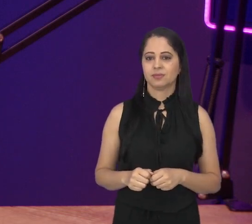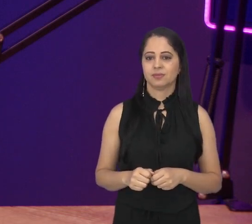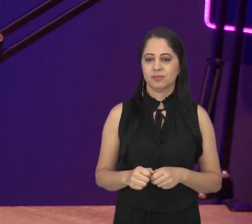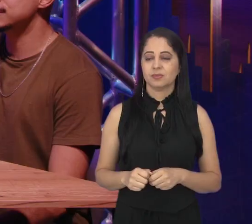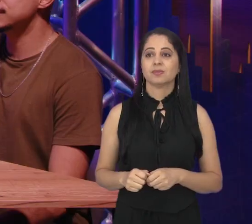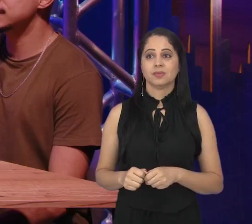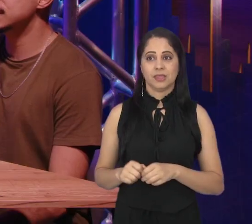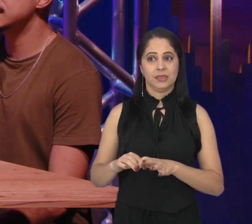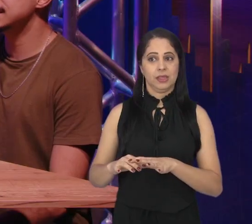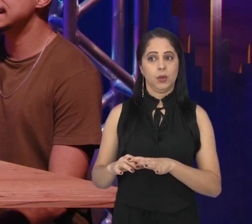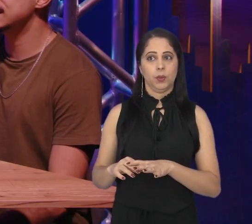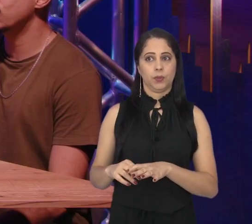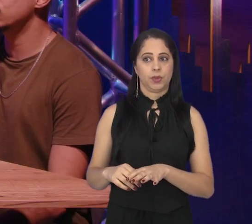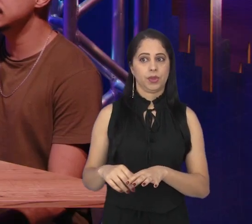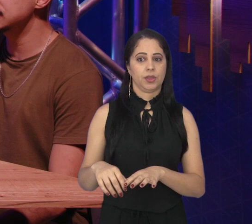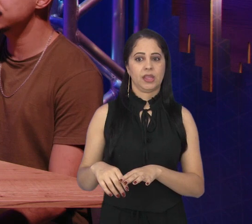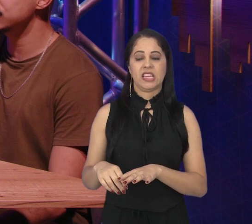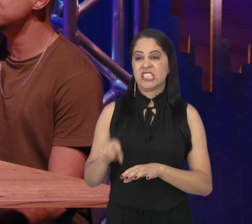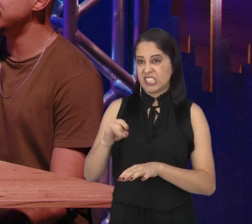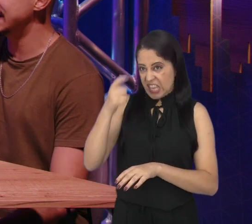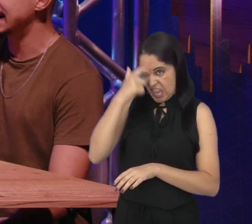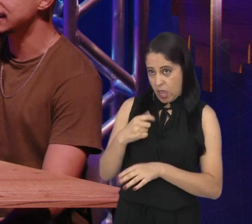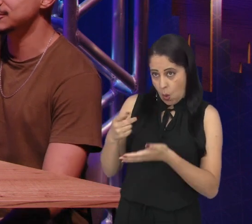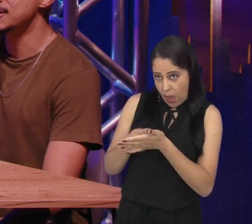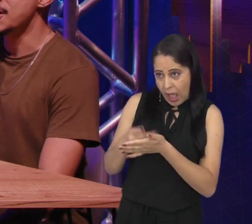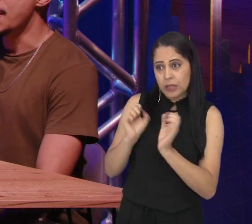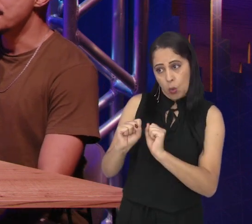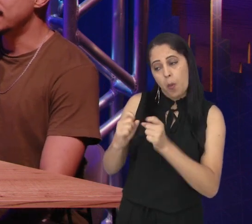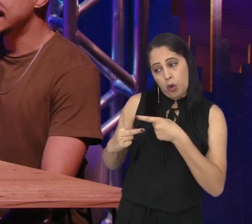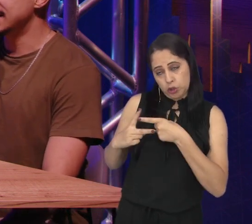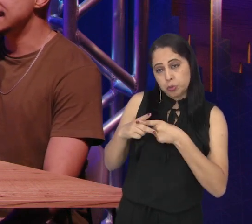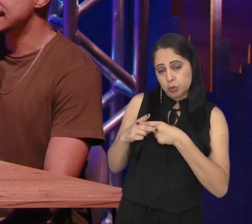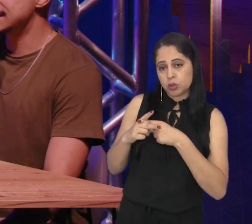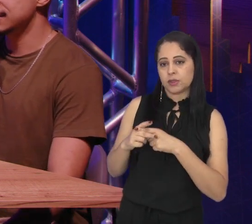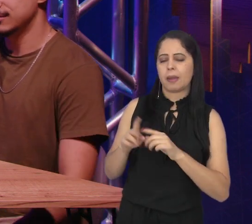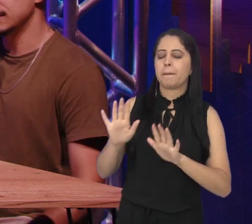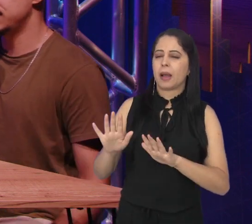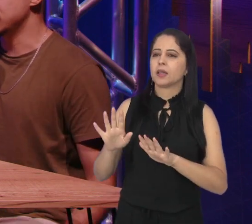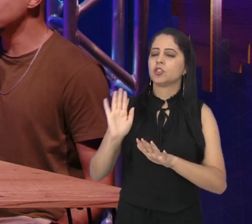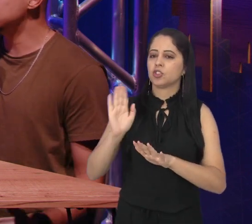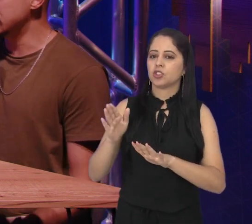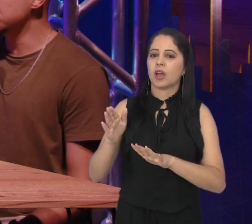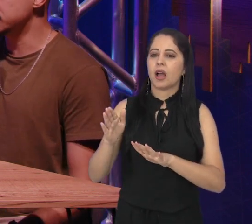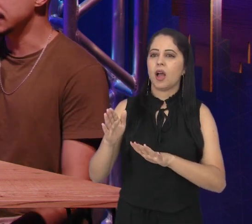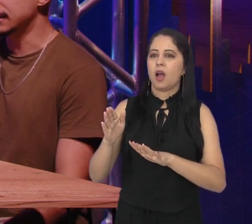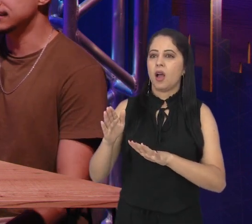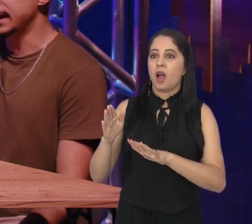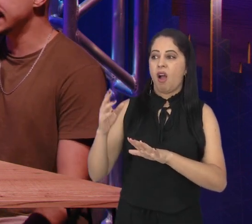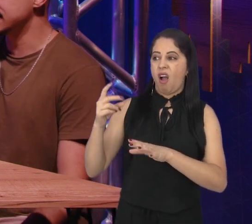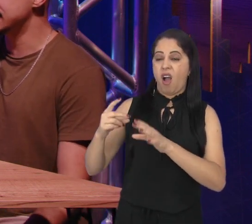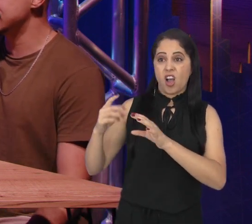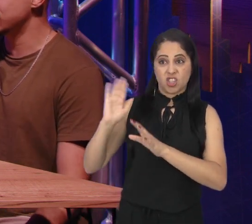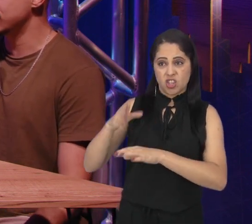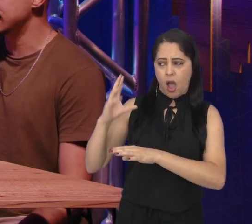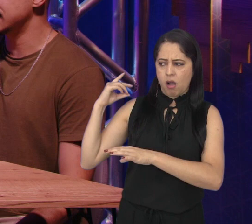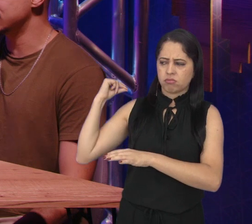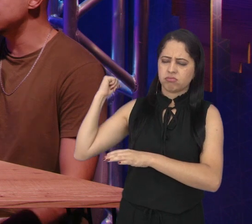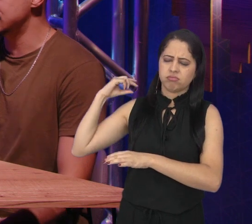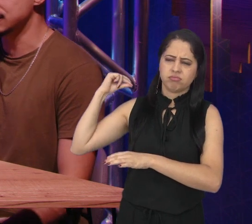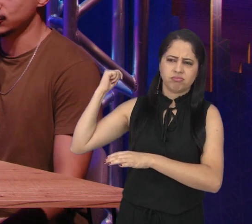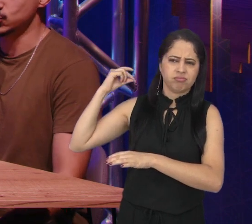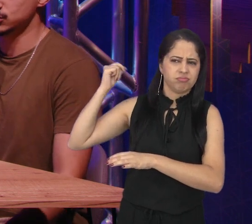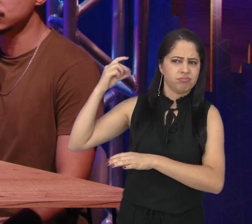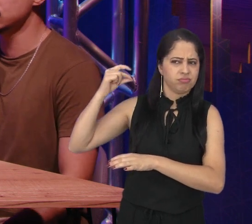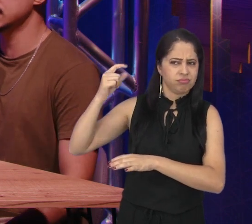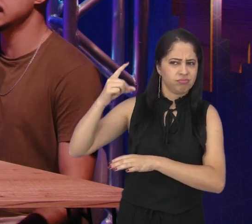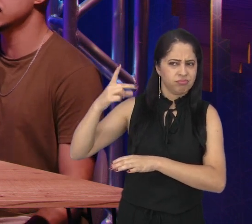E Vicky, me corrija se eu estiver errado, mas faz um tempo, né, décadas que a Coreia está